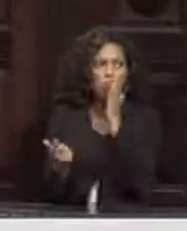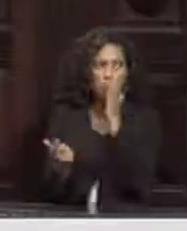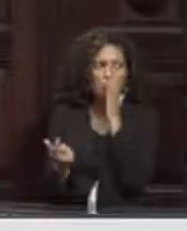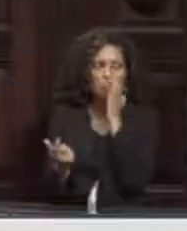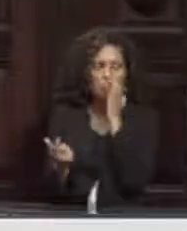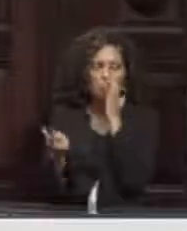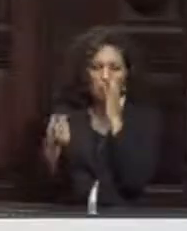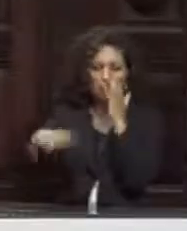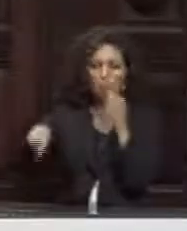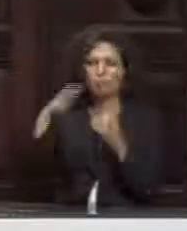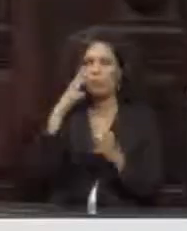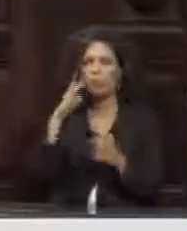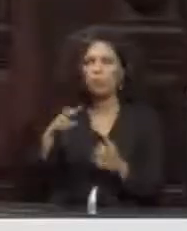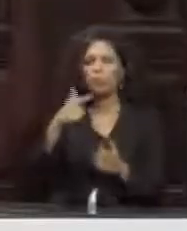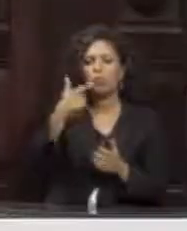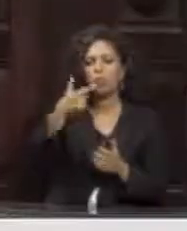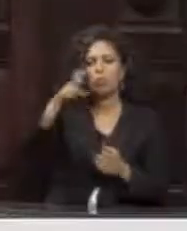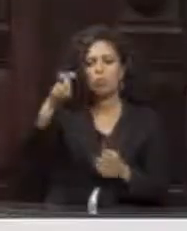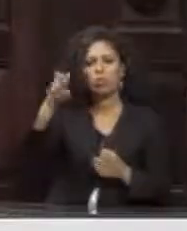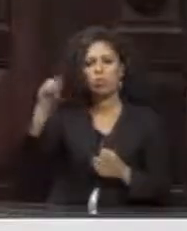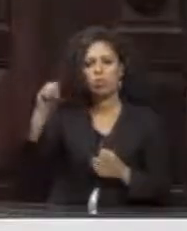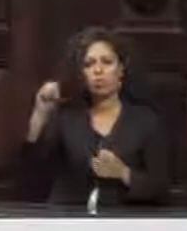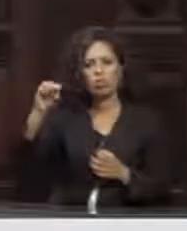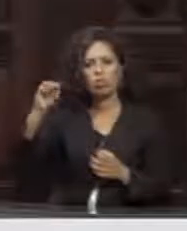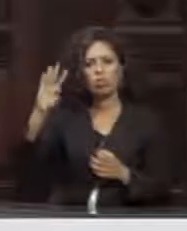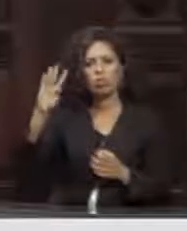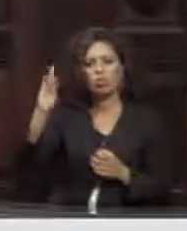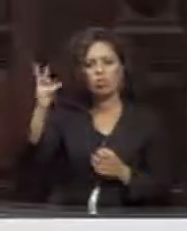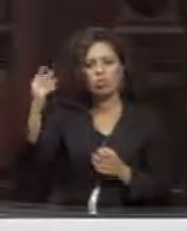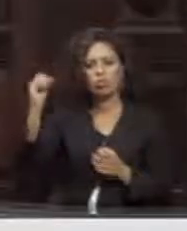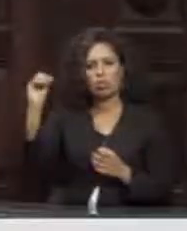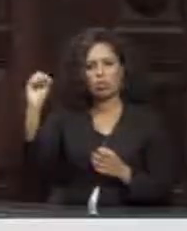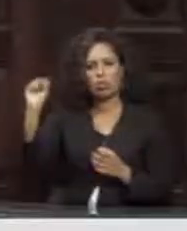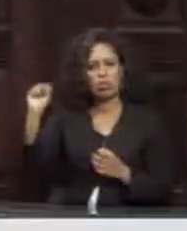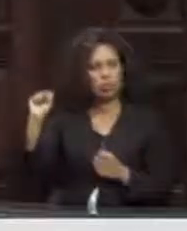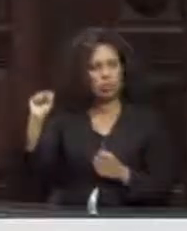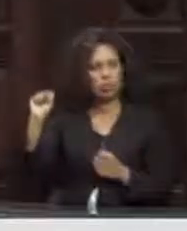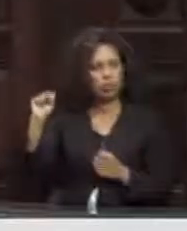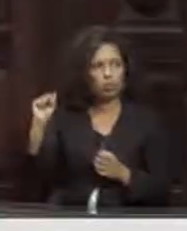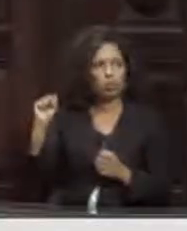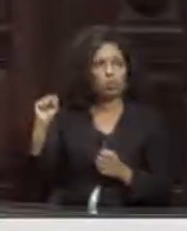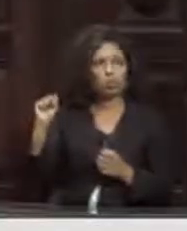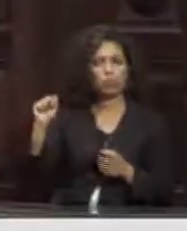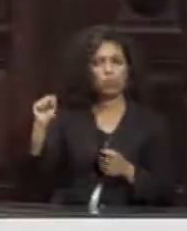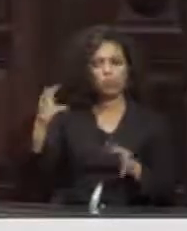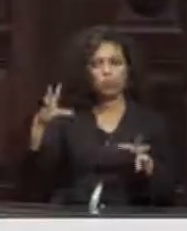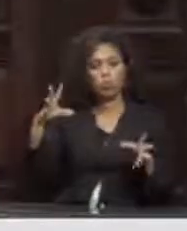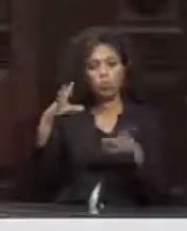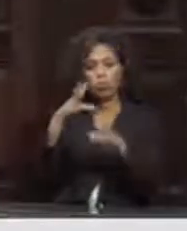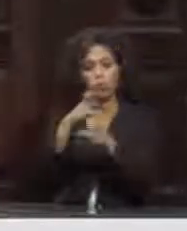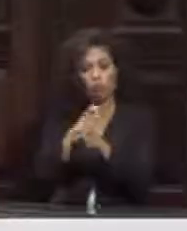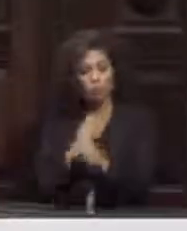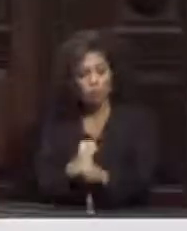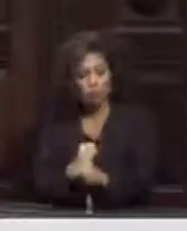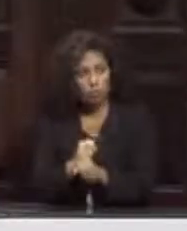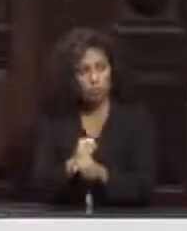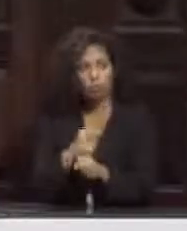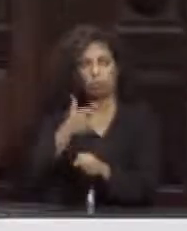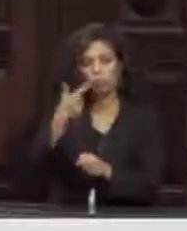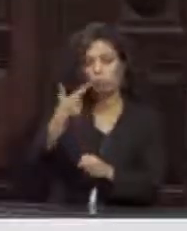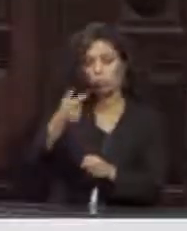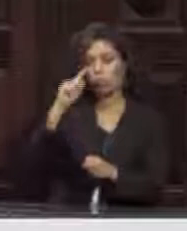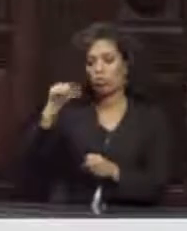250 milhões e mais 3 bilhões, somando com os 2 bilhões e